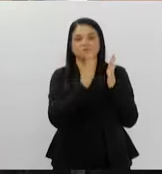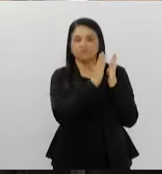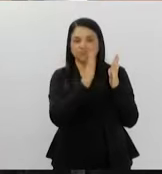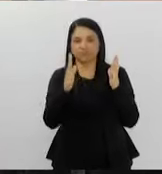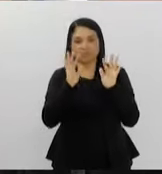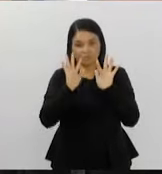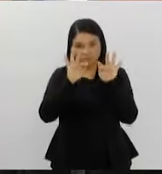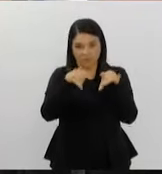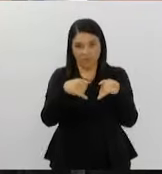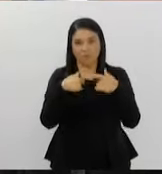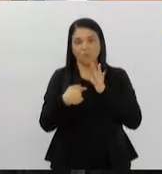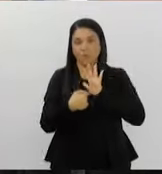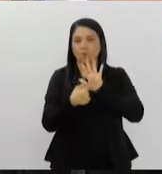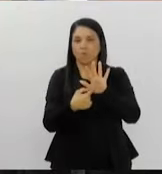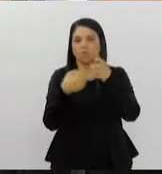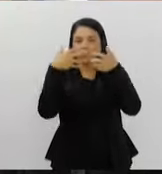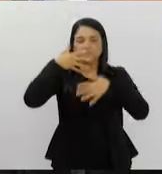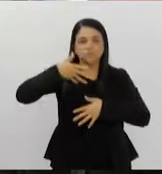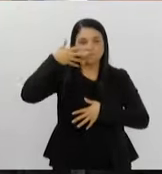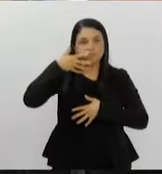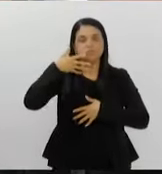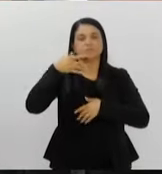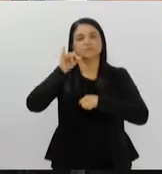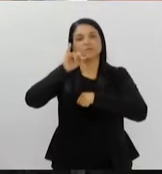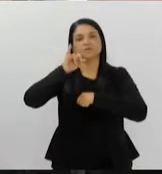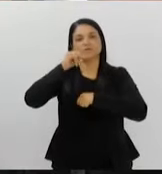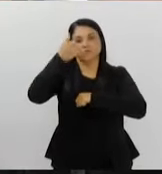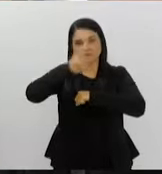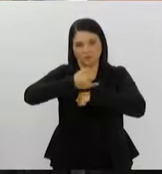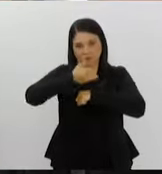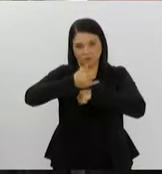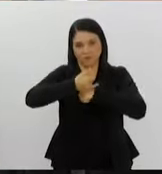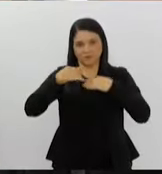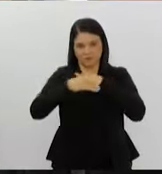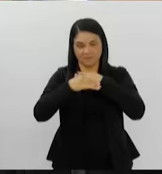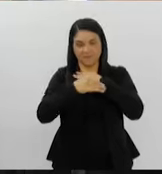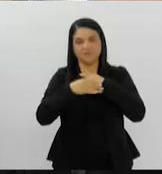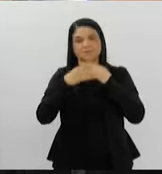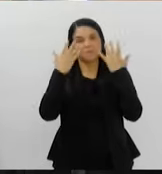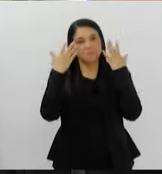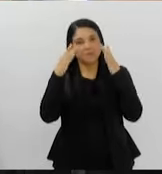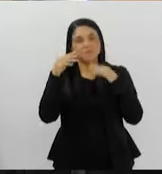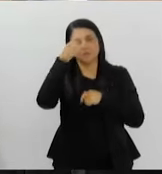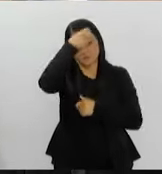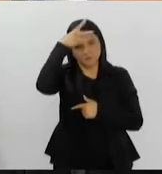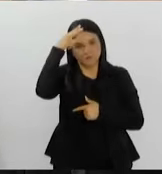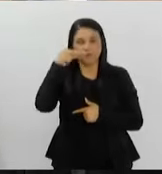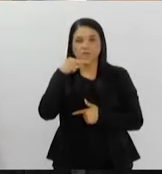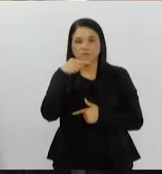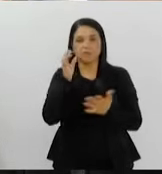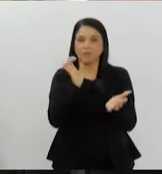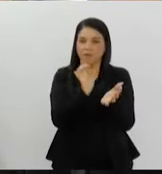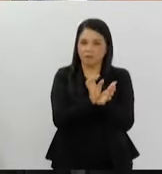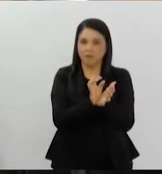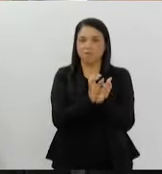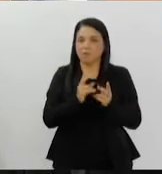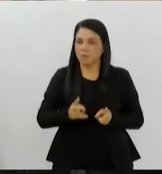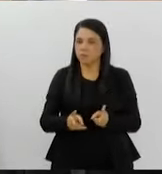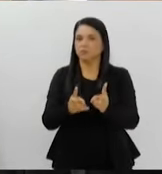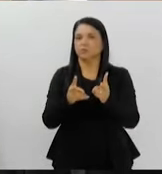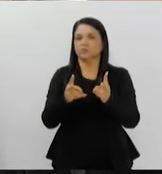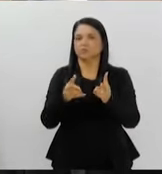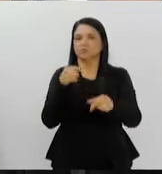estar mostrando mais um pouco de Volta Redonda. Parabéns, prefeito Neto, e toda a sua equipe, que continue